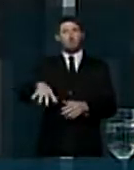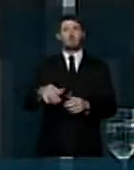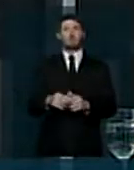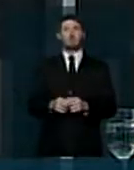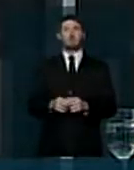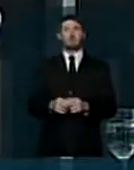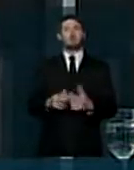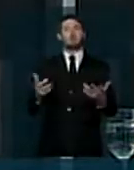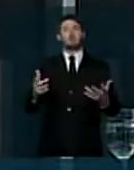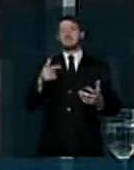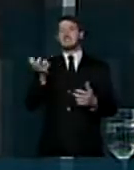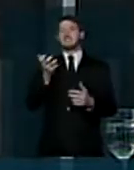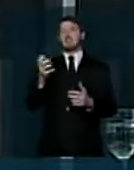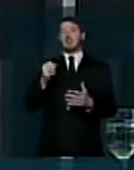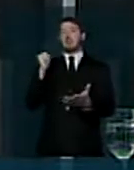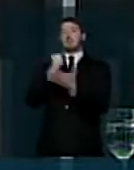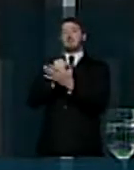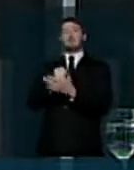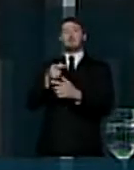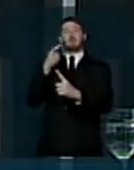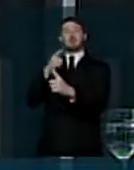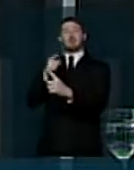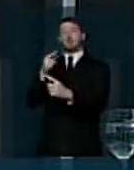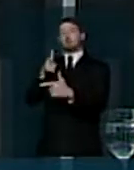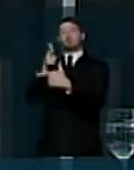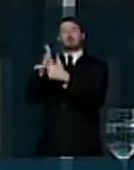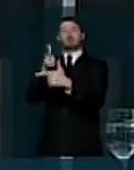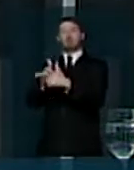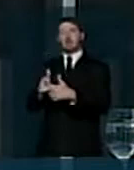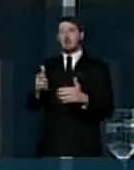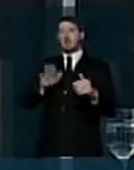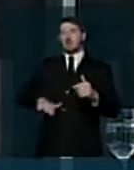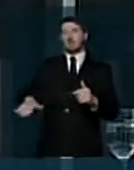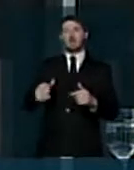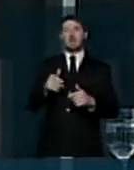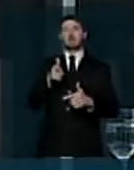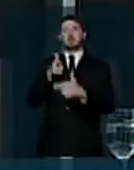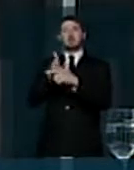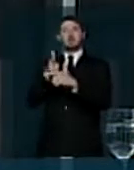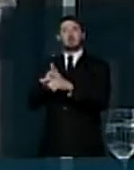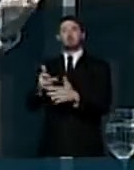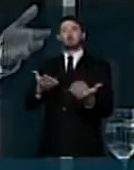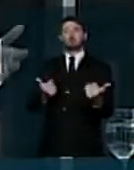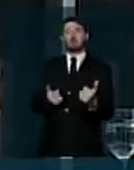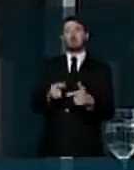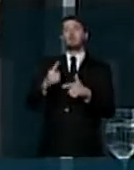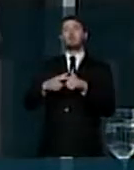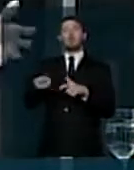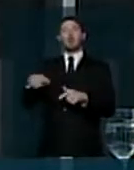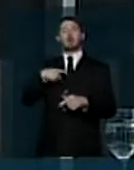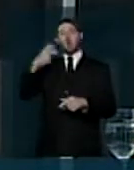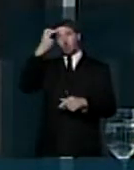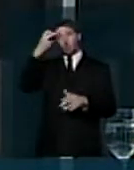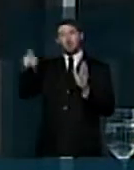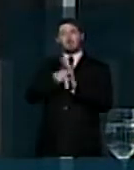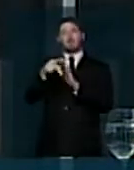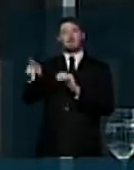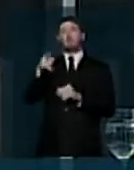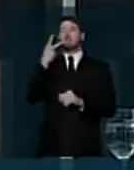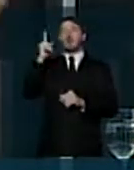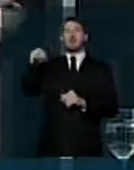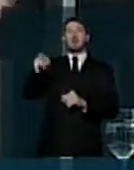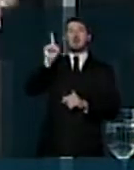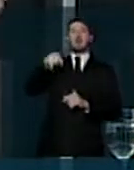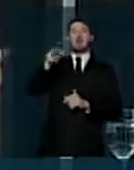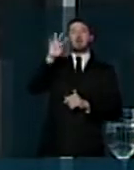ao quererem rotularem crianças e jovens que professam o seu culto muçulmano de serem terroristas.